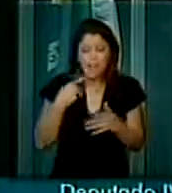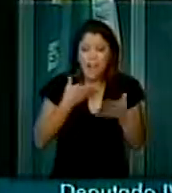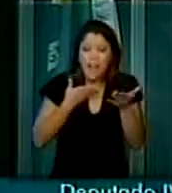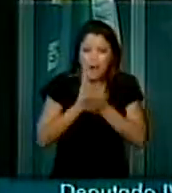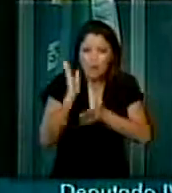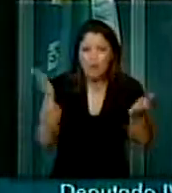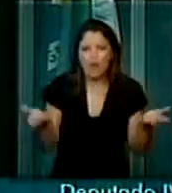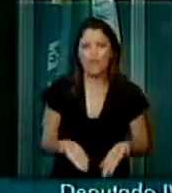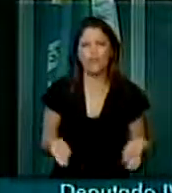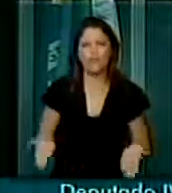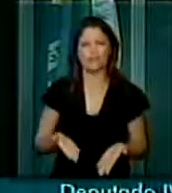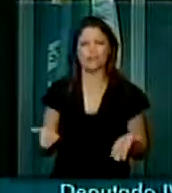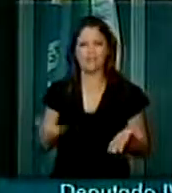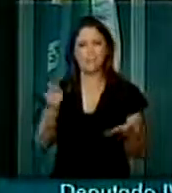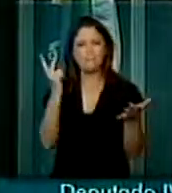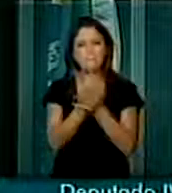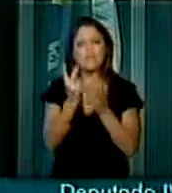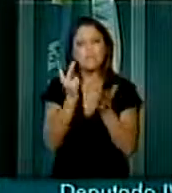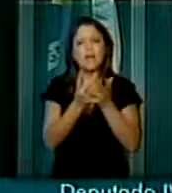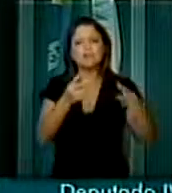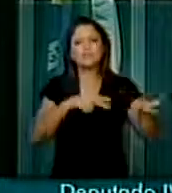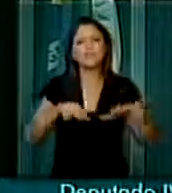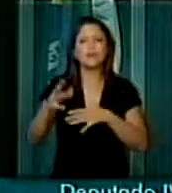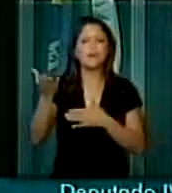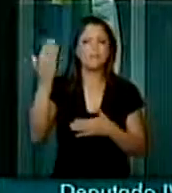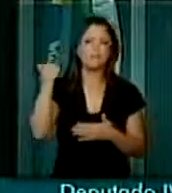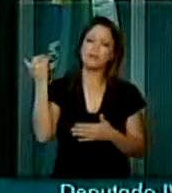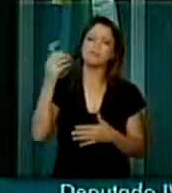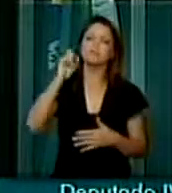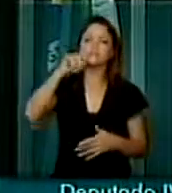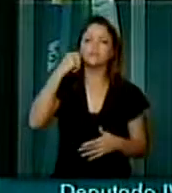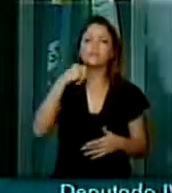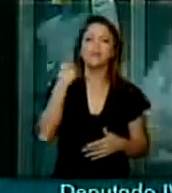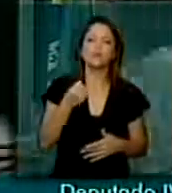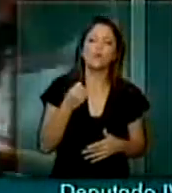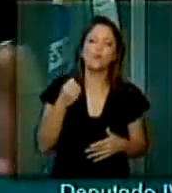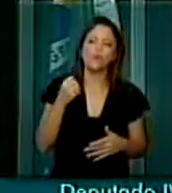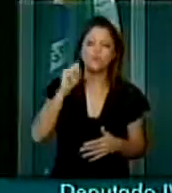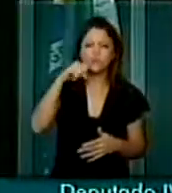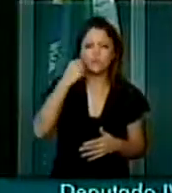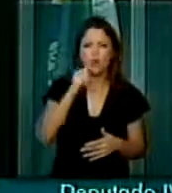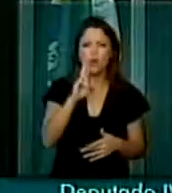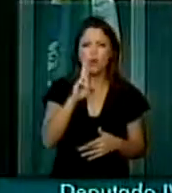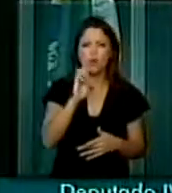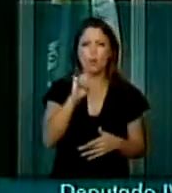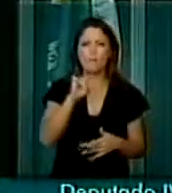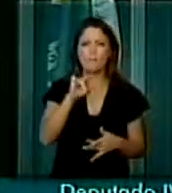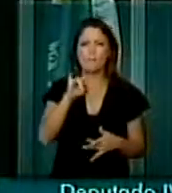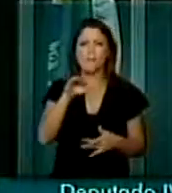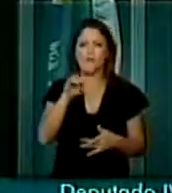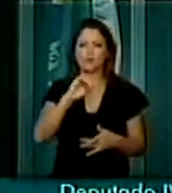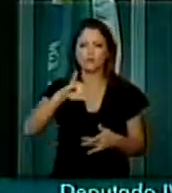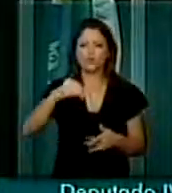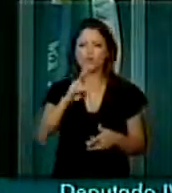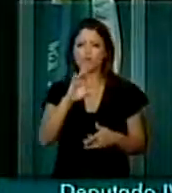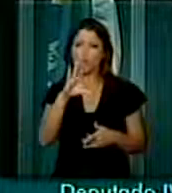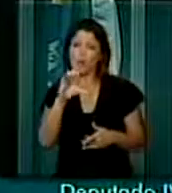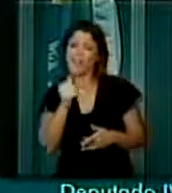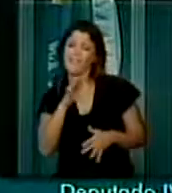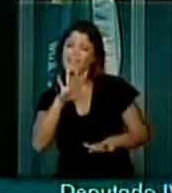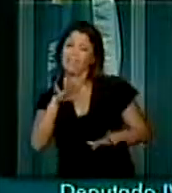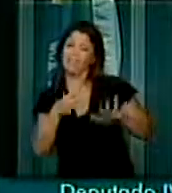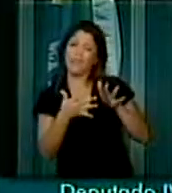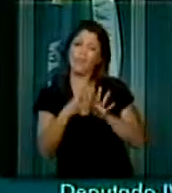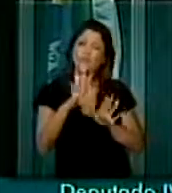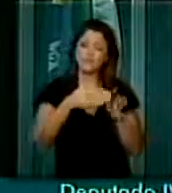instante, mesmo na semana passada, com o senador Romero Jucá tendo dito que talvez se prorrogasse